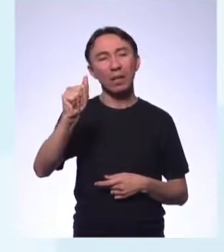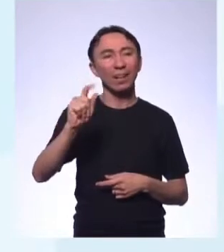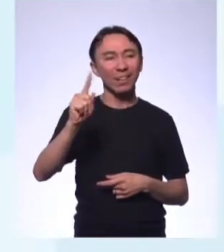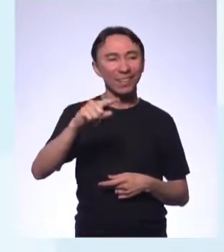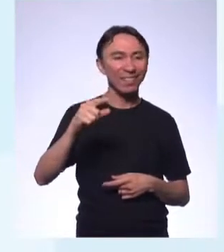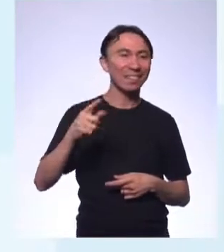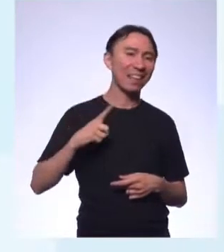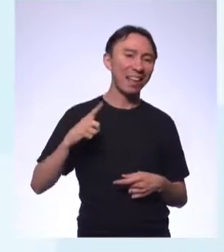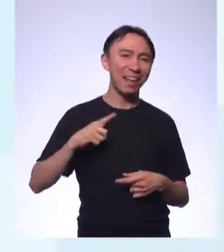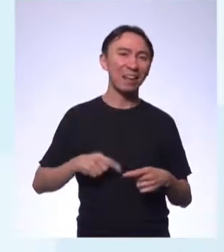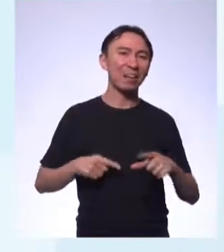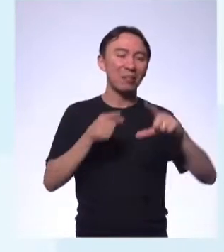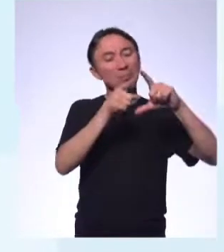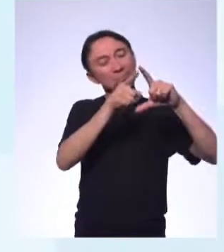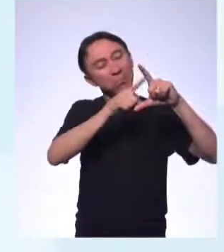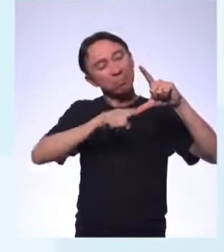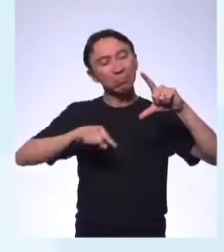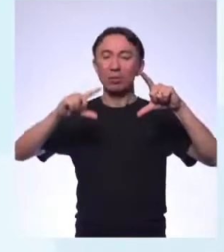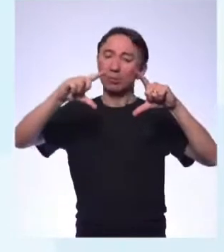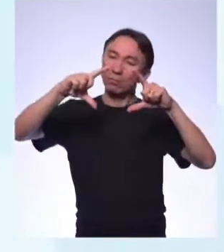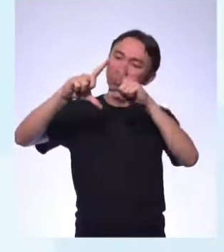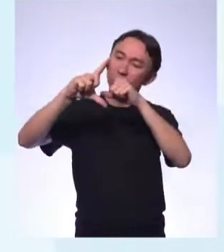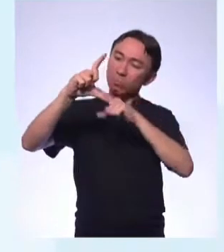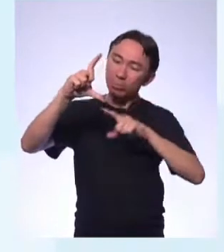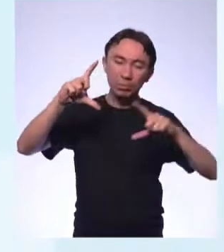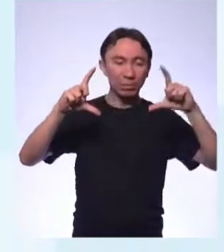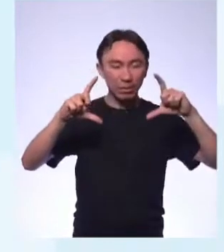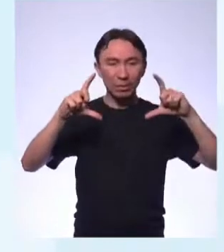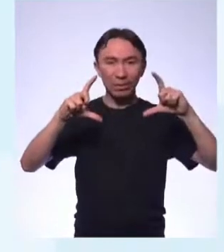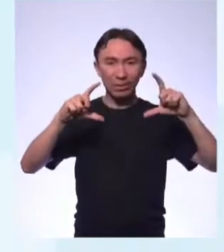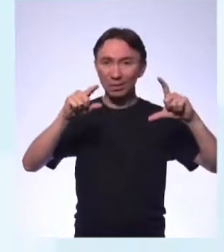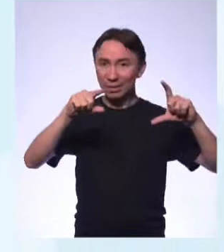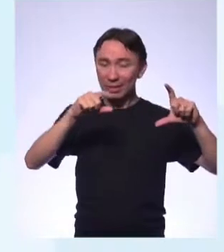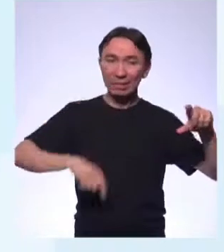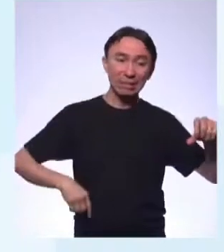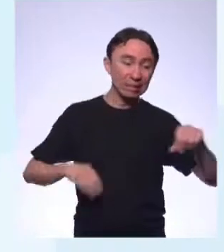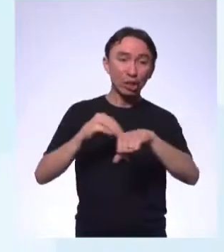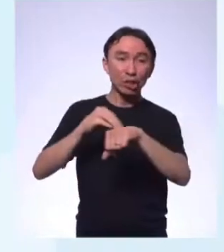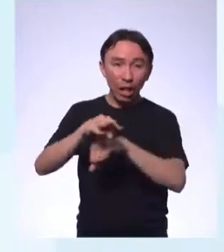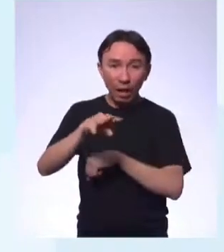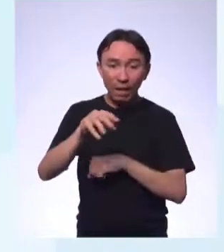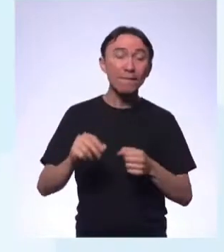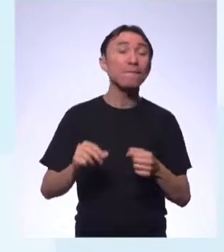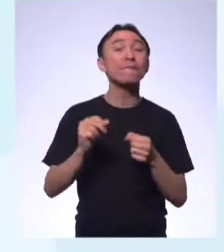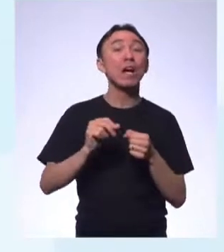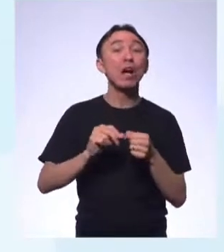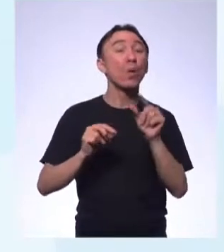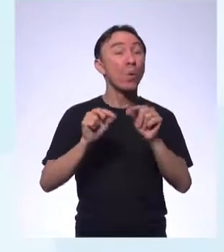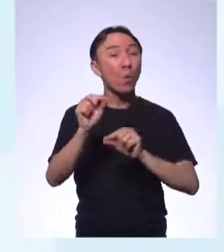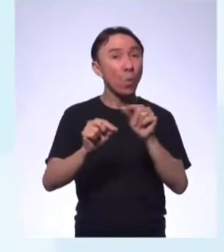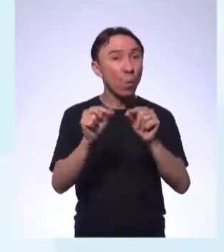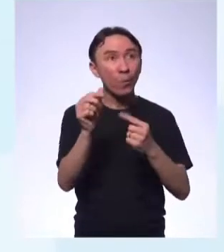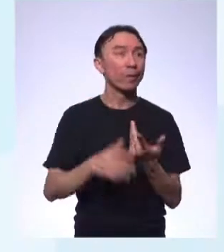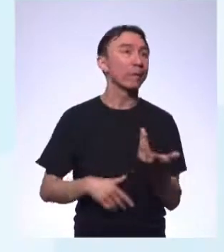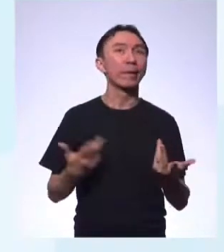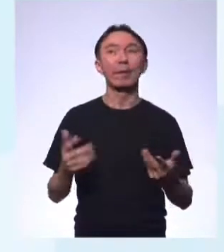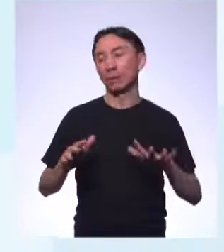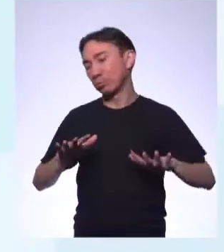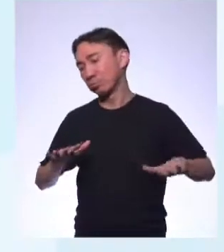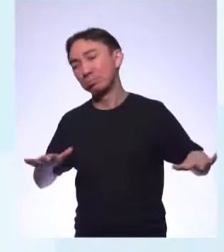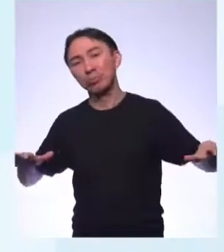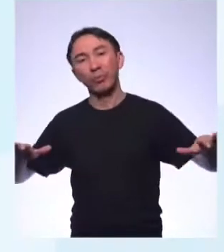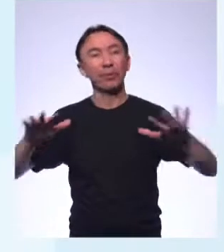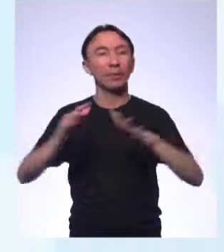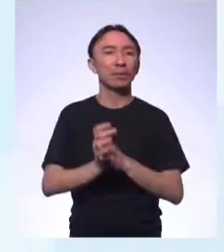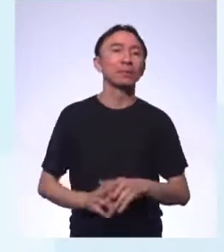parênteses, para indicar para você exatamente aquilo que você deve fazer, em relação a cenário, em relação